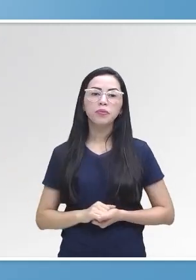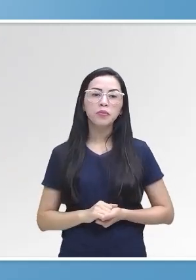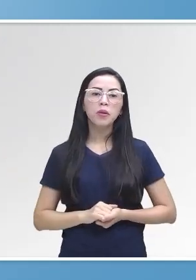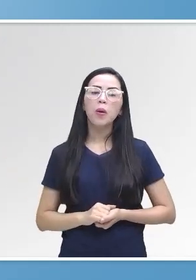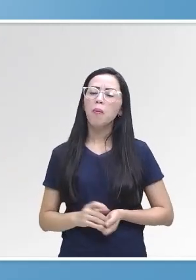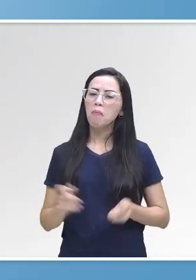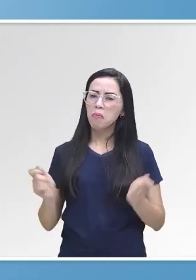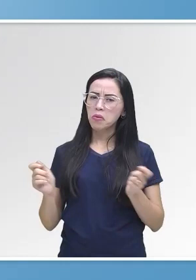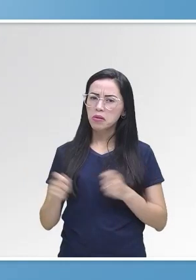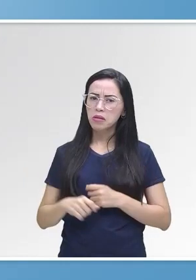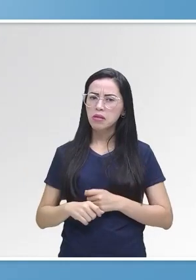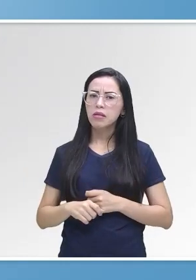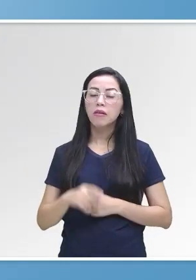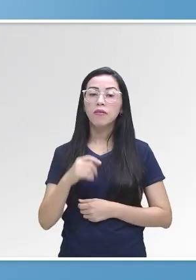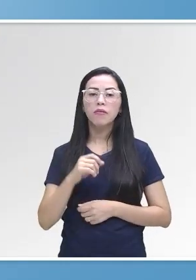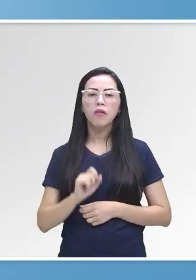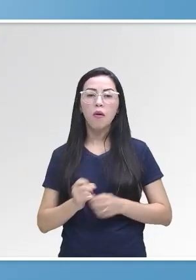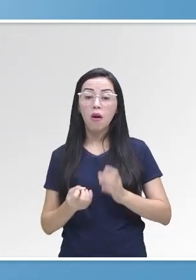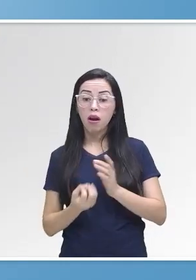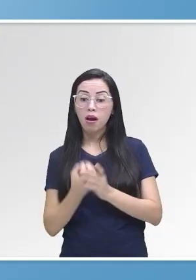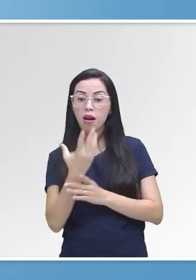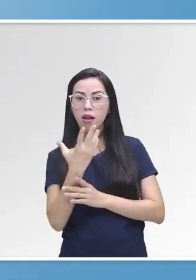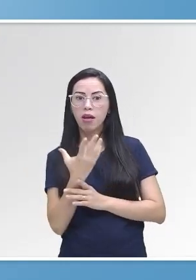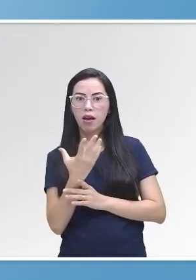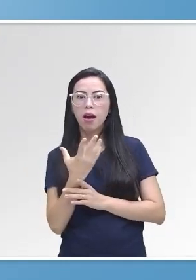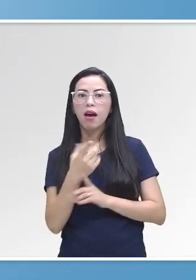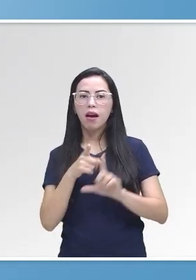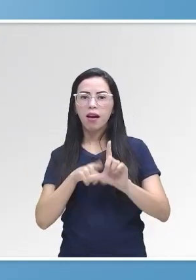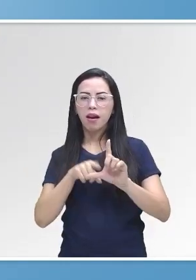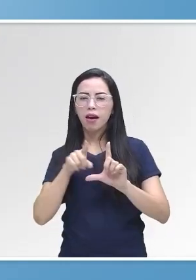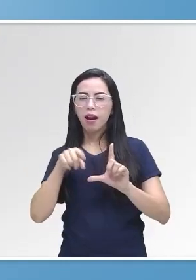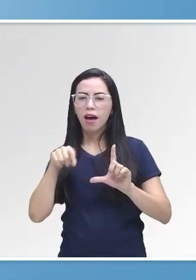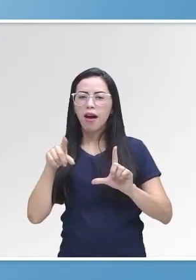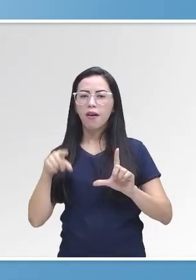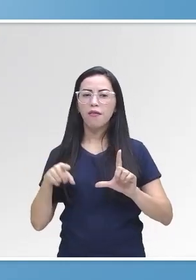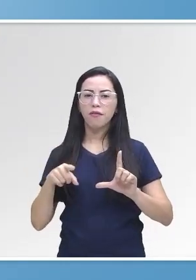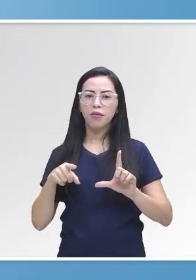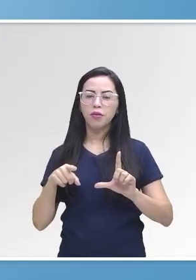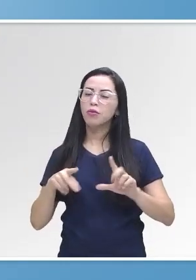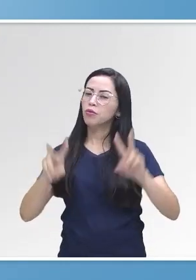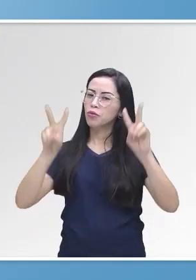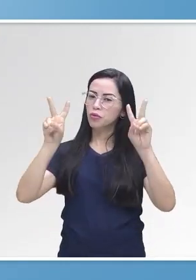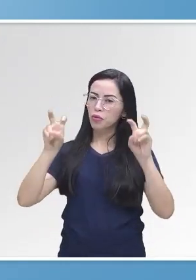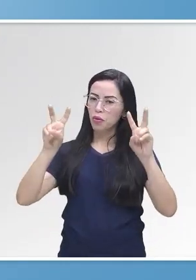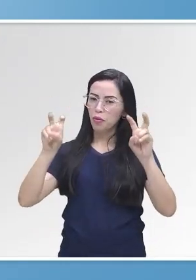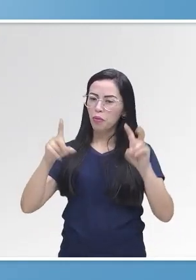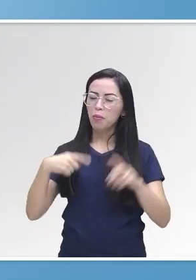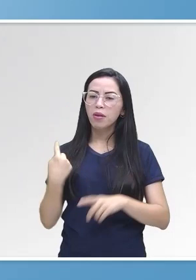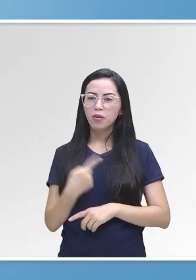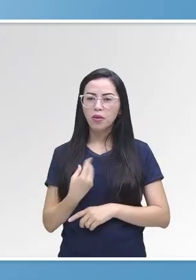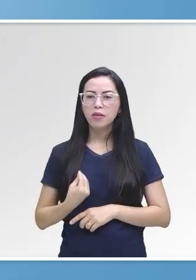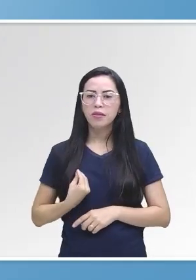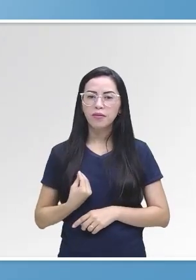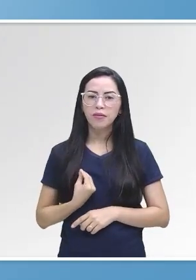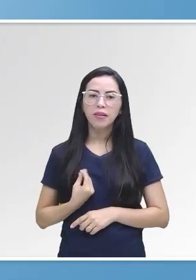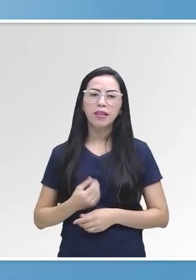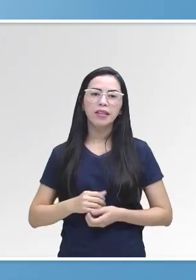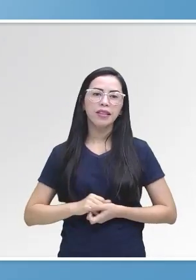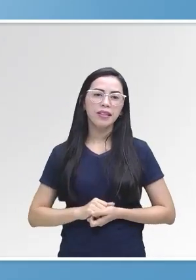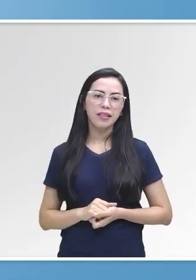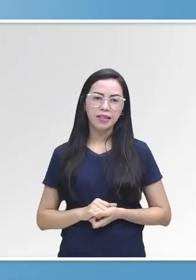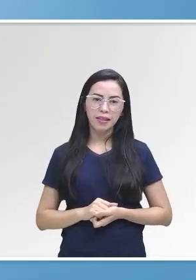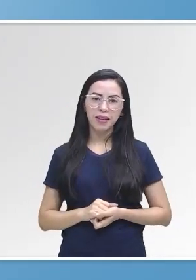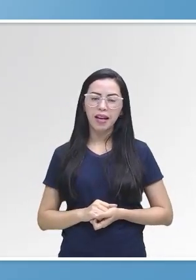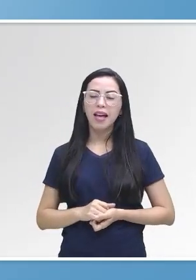esses gráficos em situações do nosso cotidiano aí vocês dizem ouvir o professor novamente